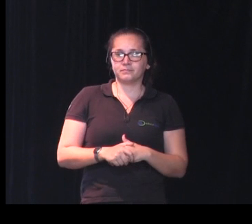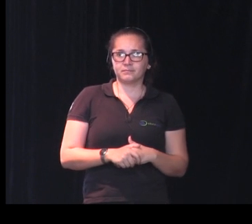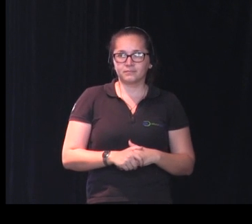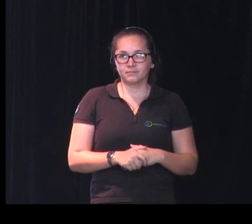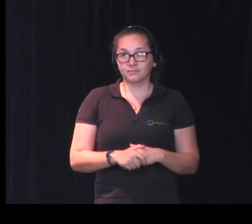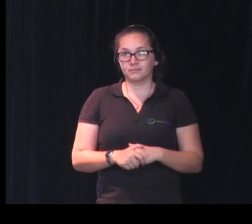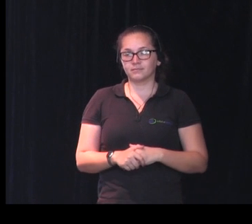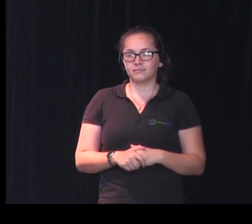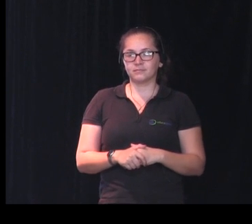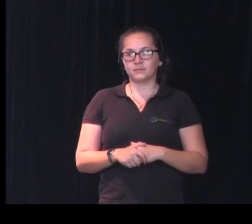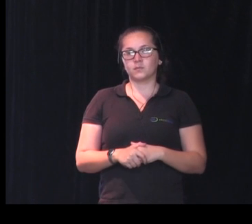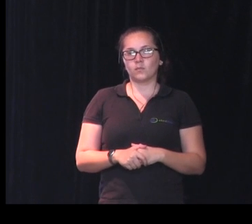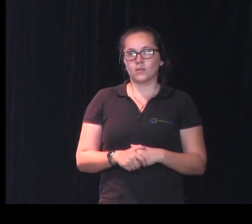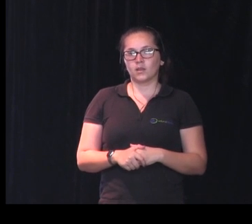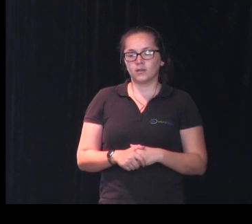entanto,